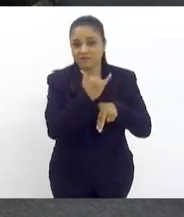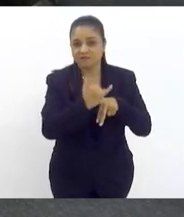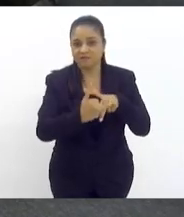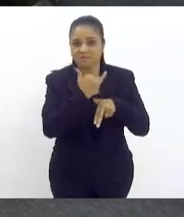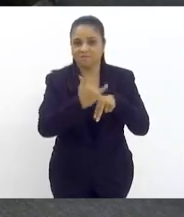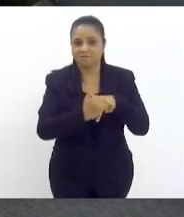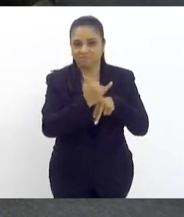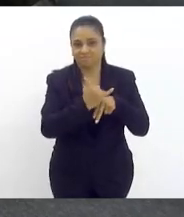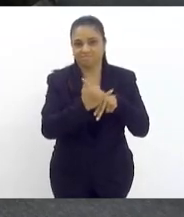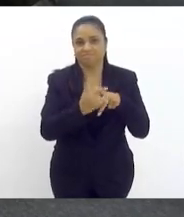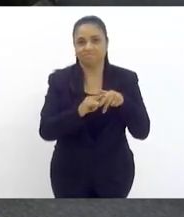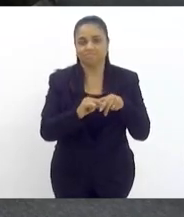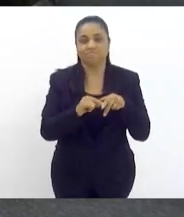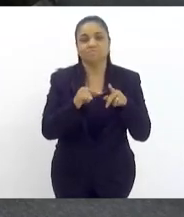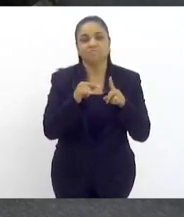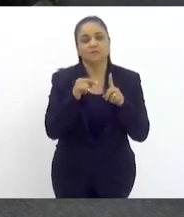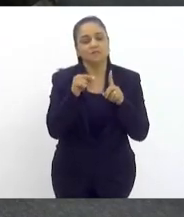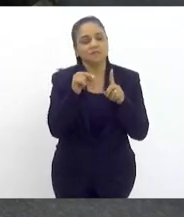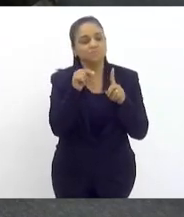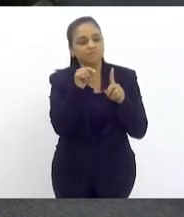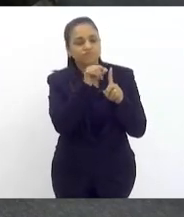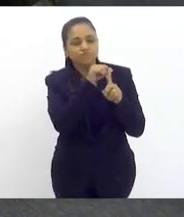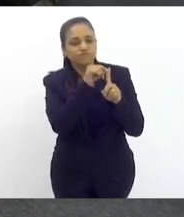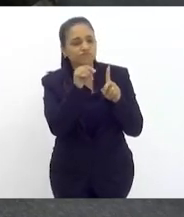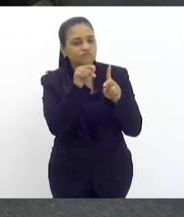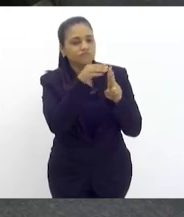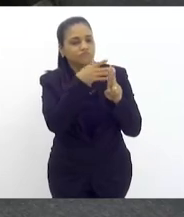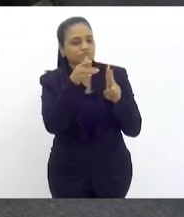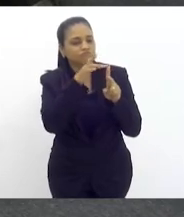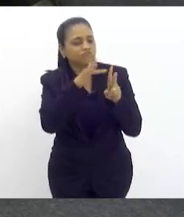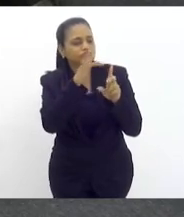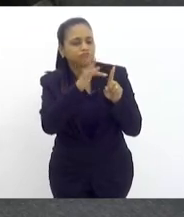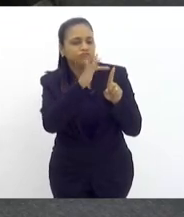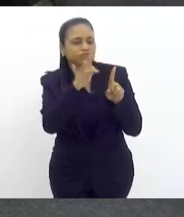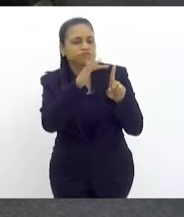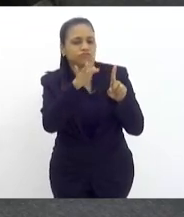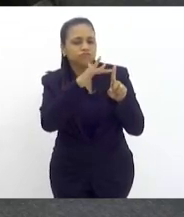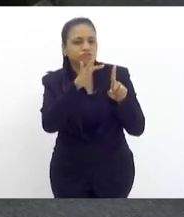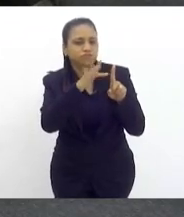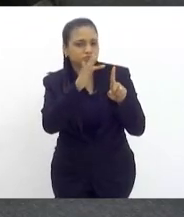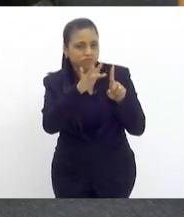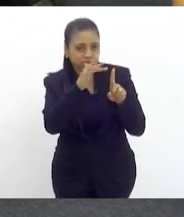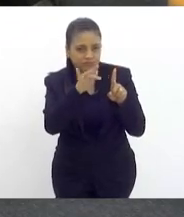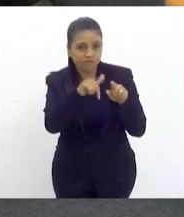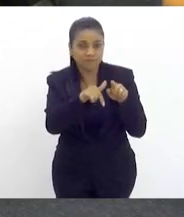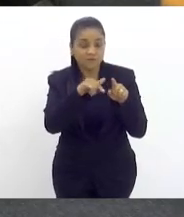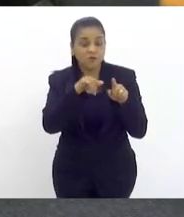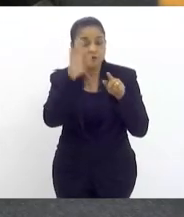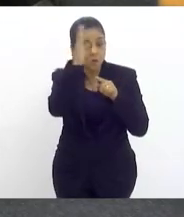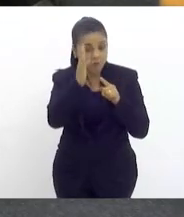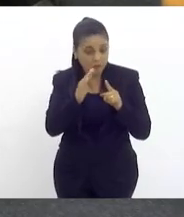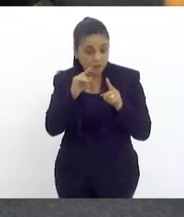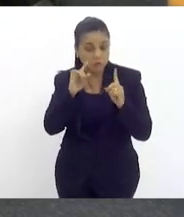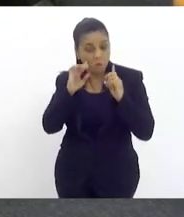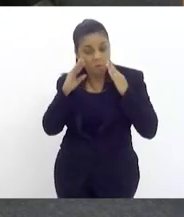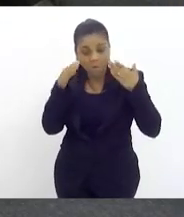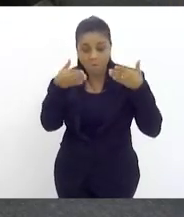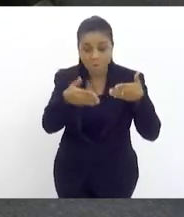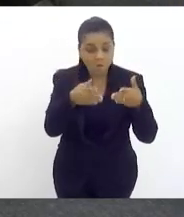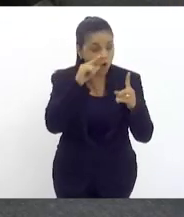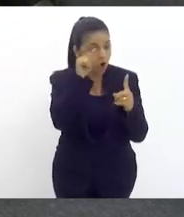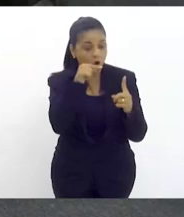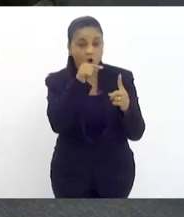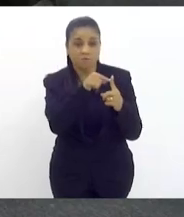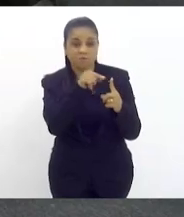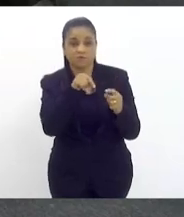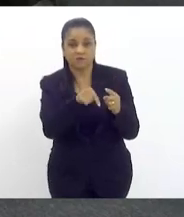dados, todos os diagnósticos do Estado do Rio de Janeiro e do Brasil apontam para um crescimento